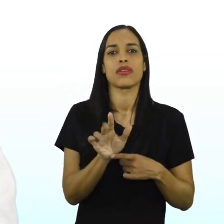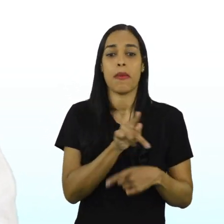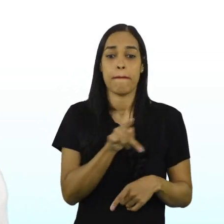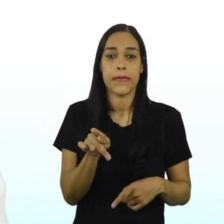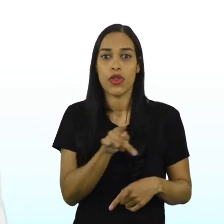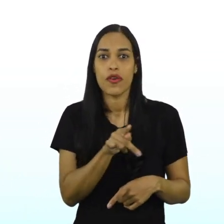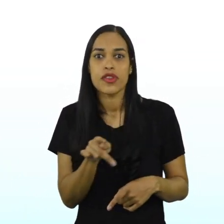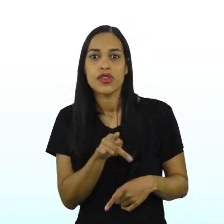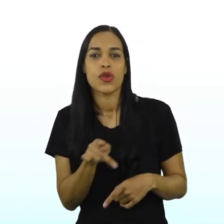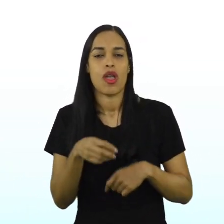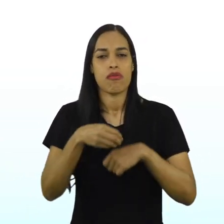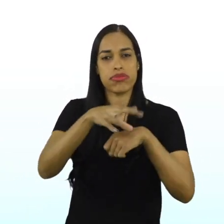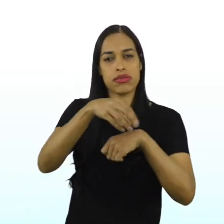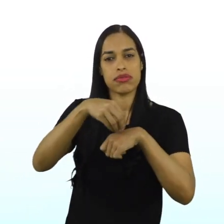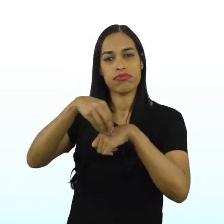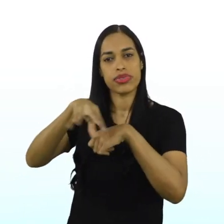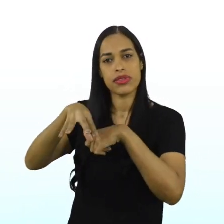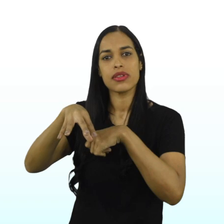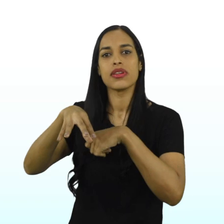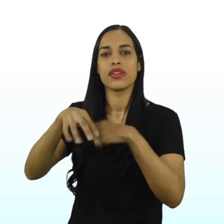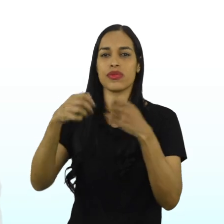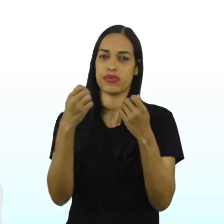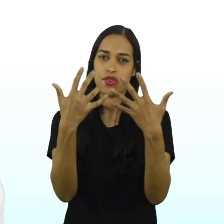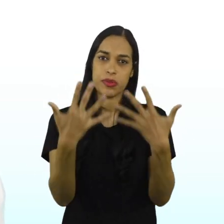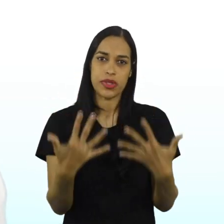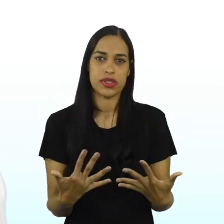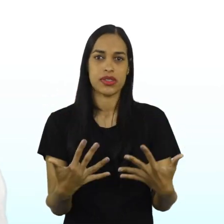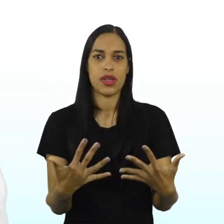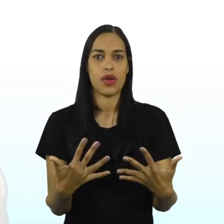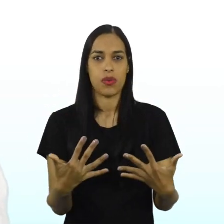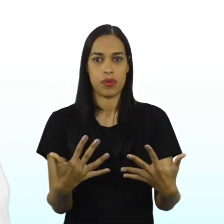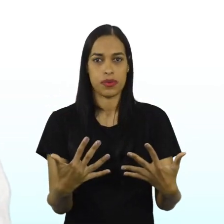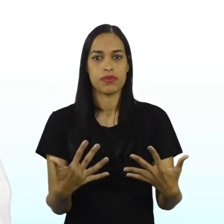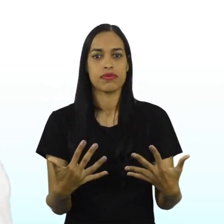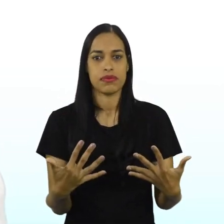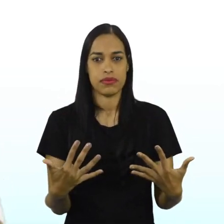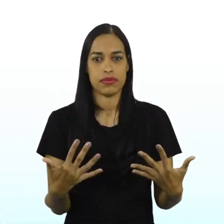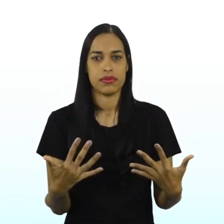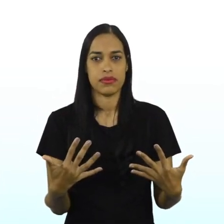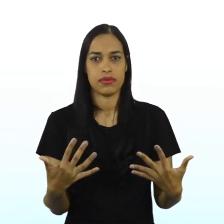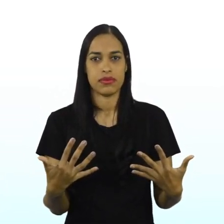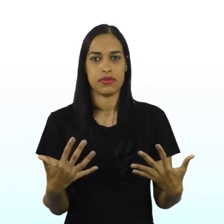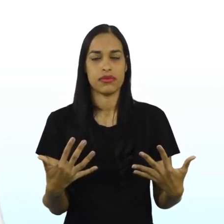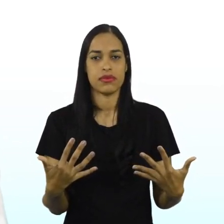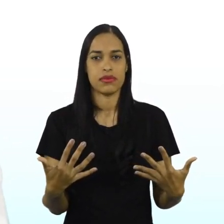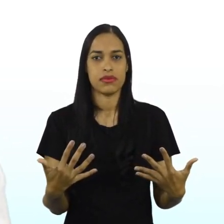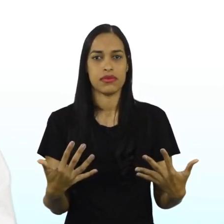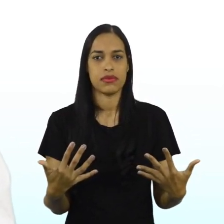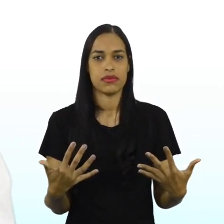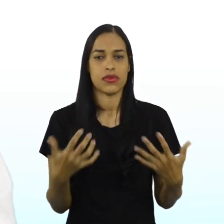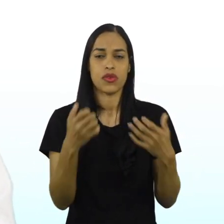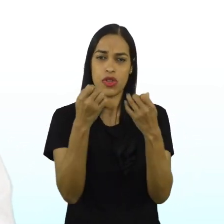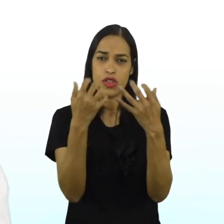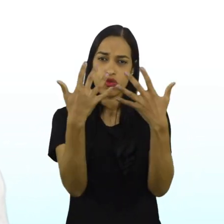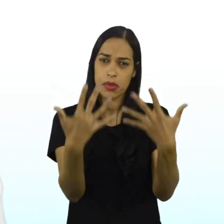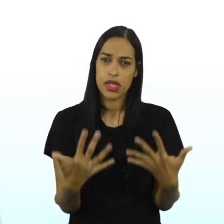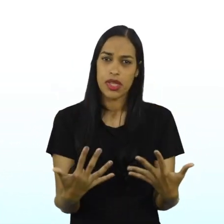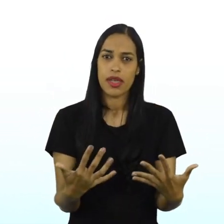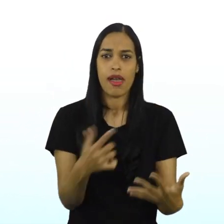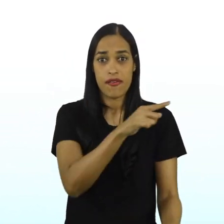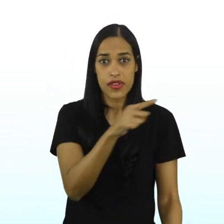professor ele passa um conteúdo, ele dá uma aula expositiva, quando ele explica, normalmente ele